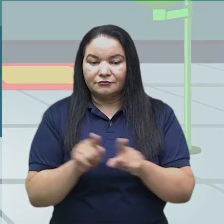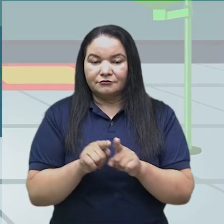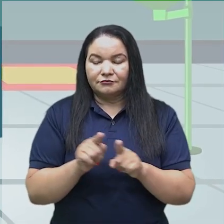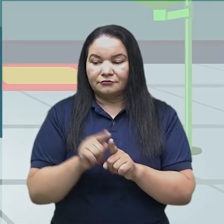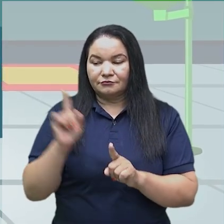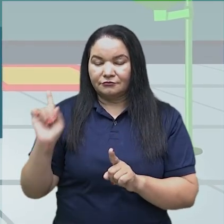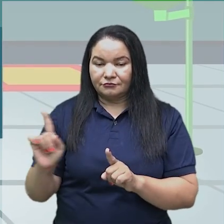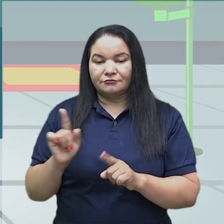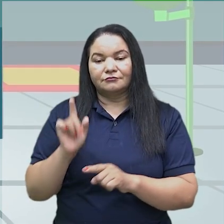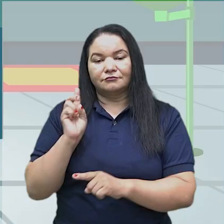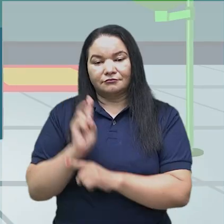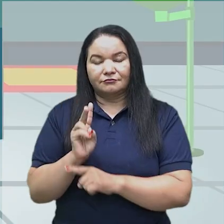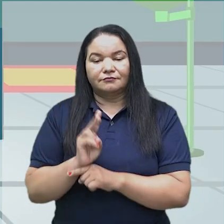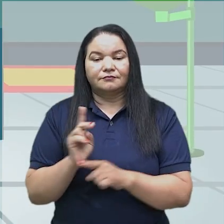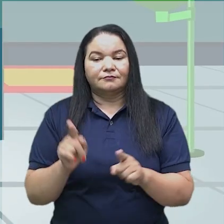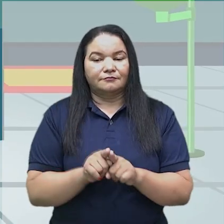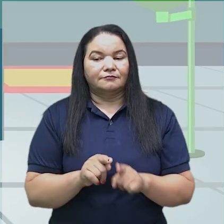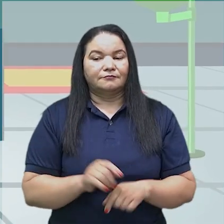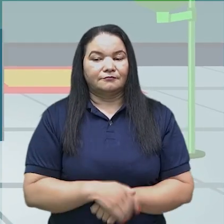lado.